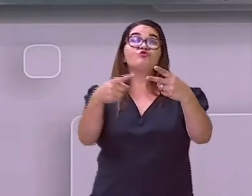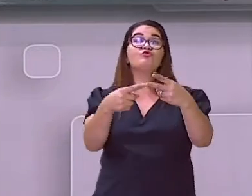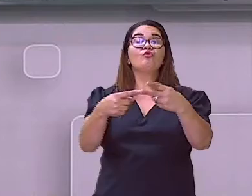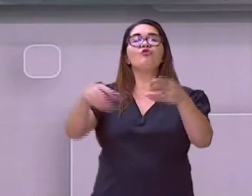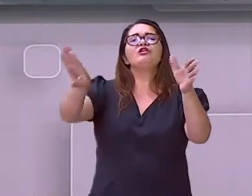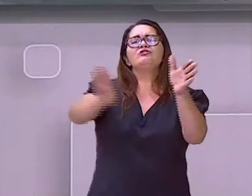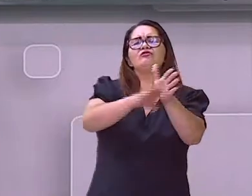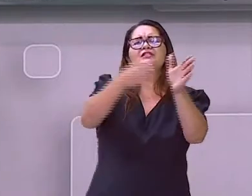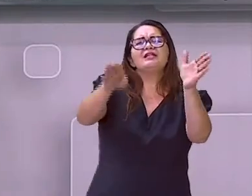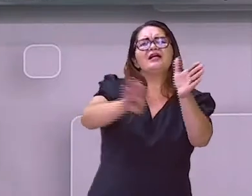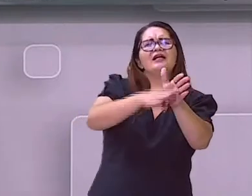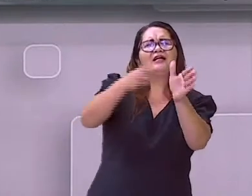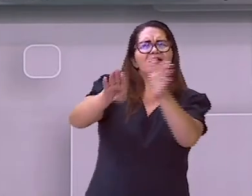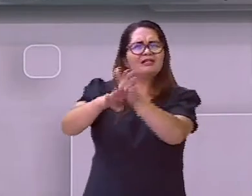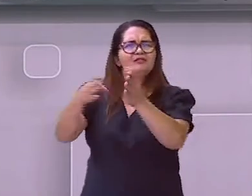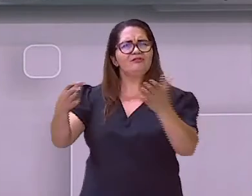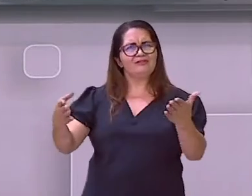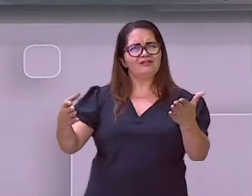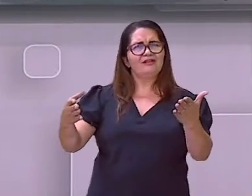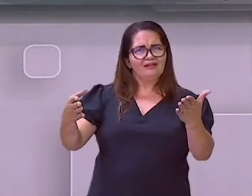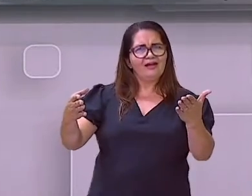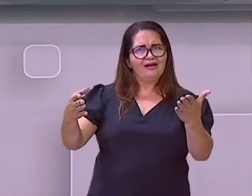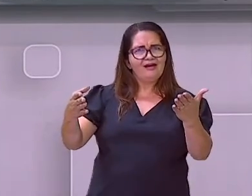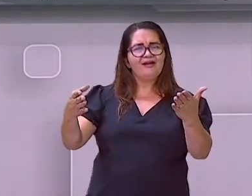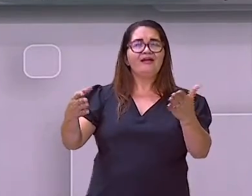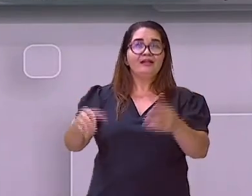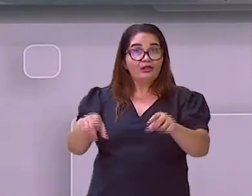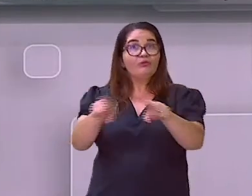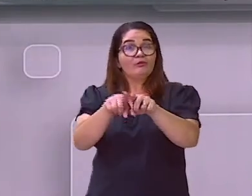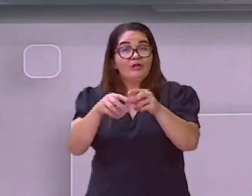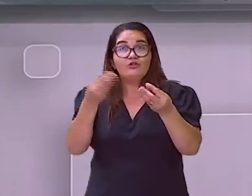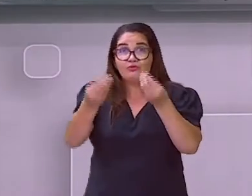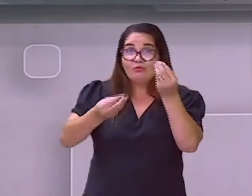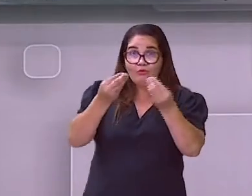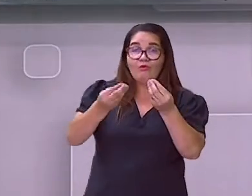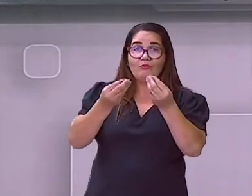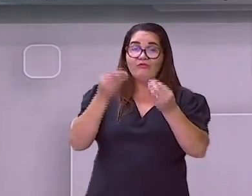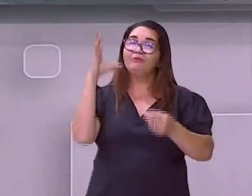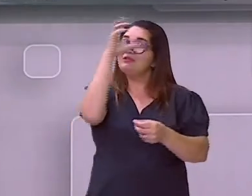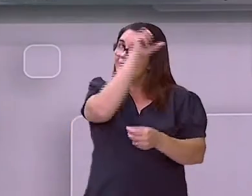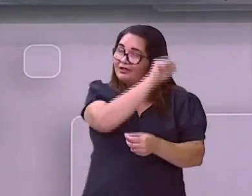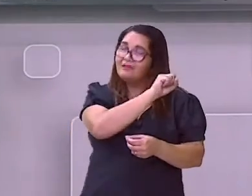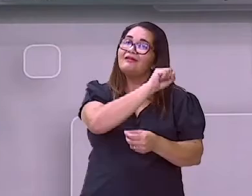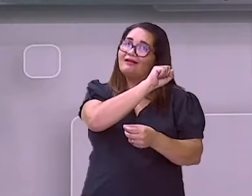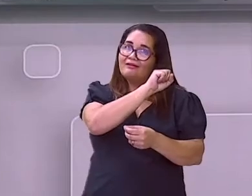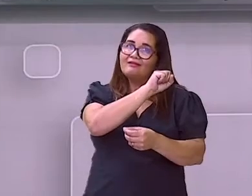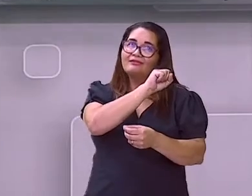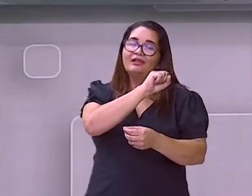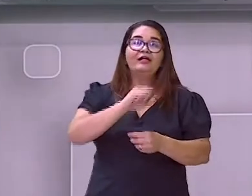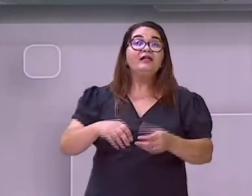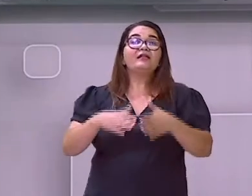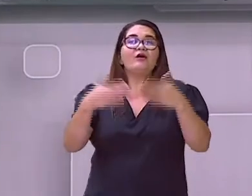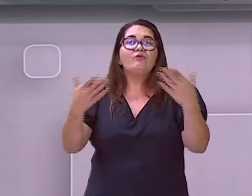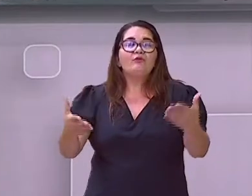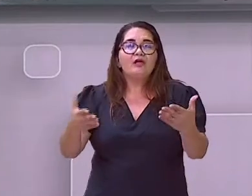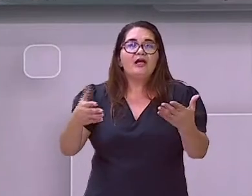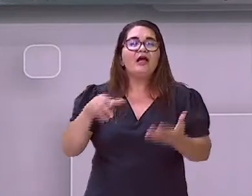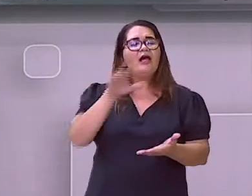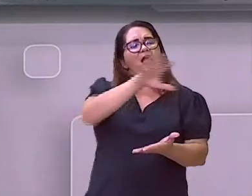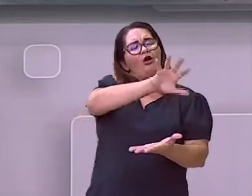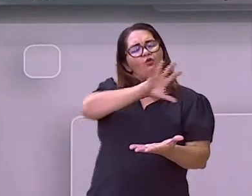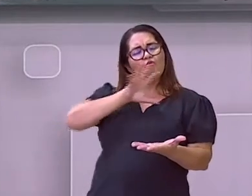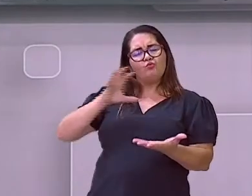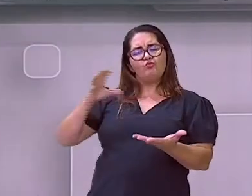Ártico e Antártico, certo? Então, o continente já